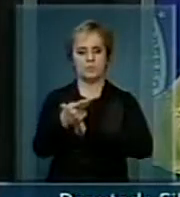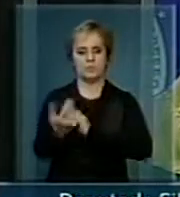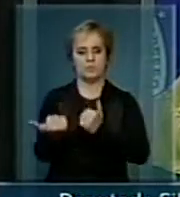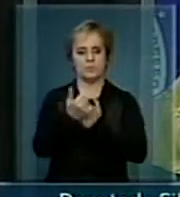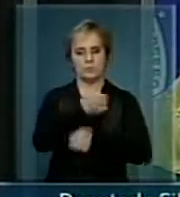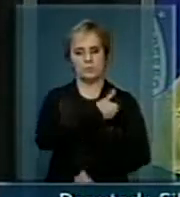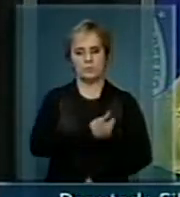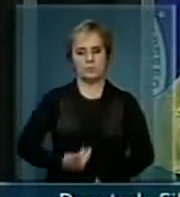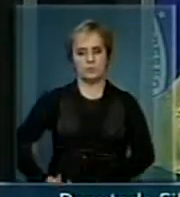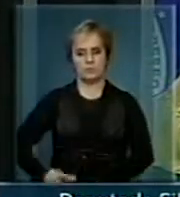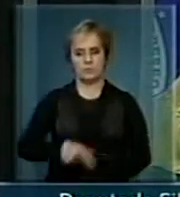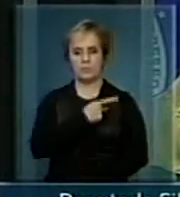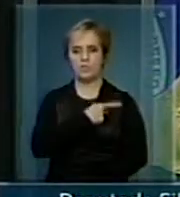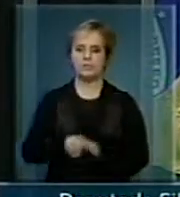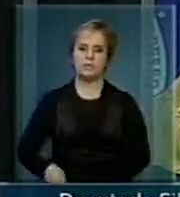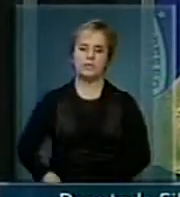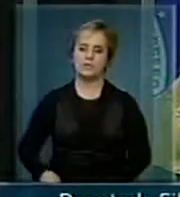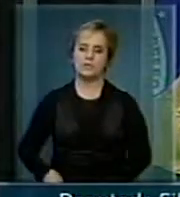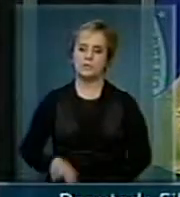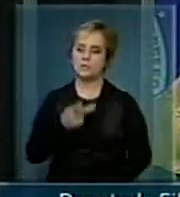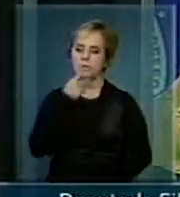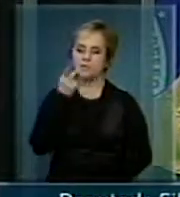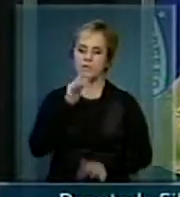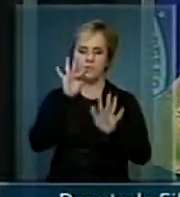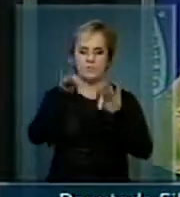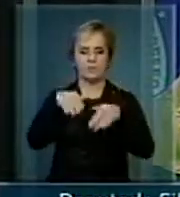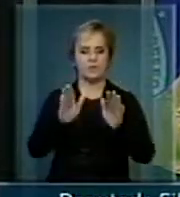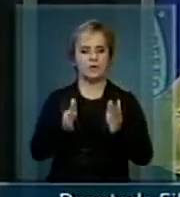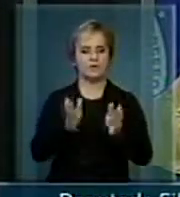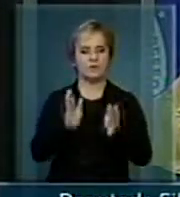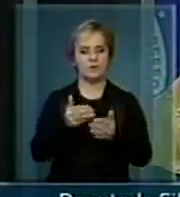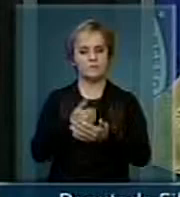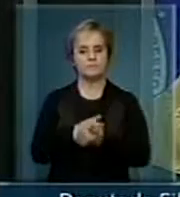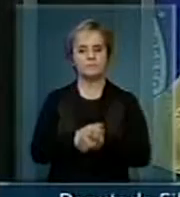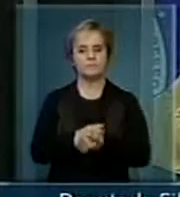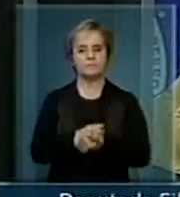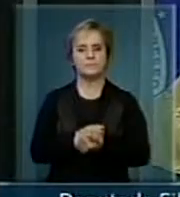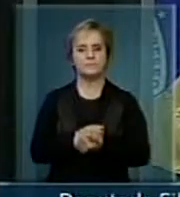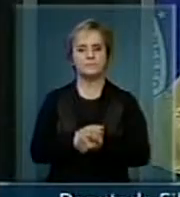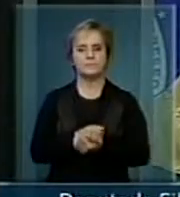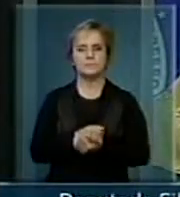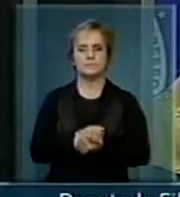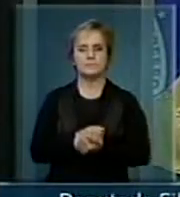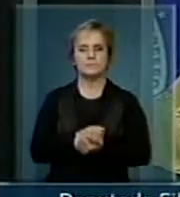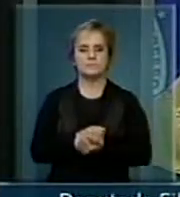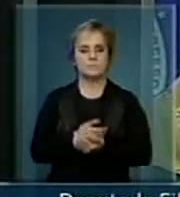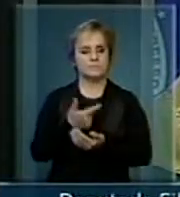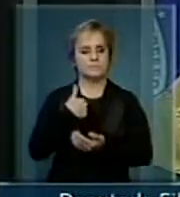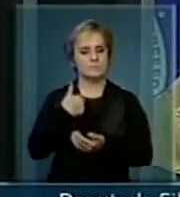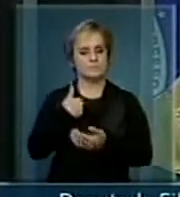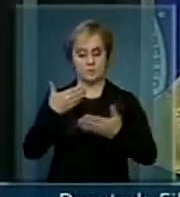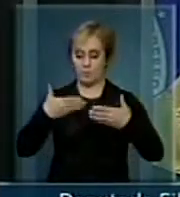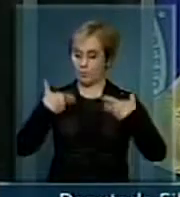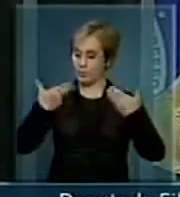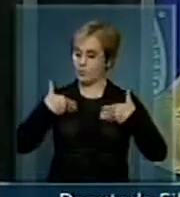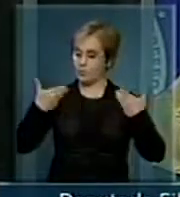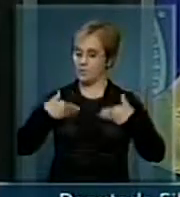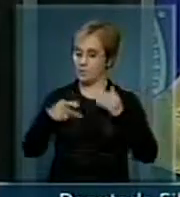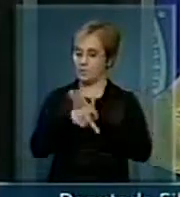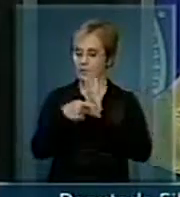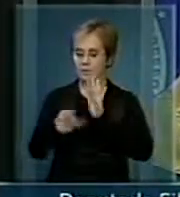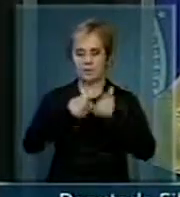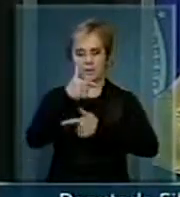República. Senhor presidente, eu quero só para encerrando, já temos poucos segundos para colocar, que estou extremamente empolgado com esta